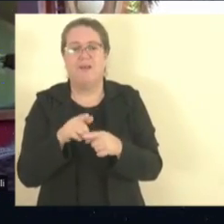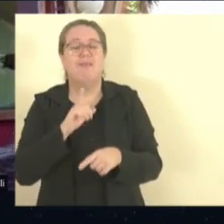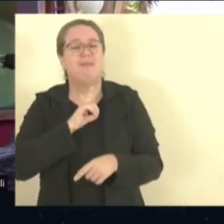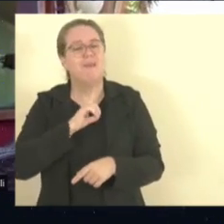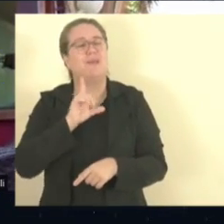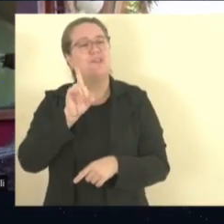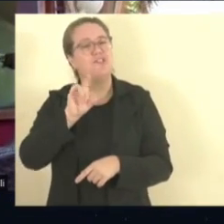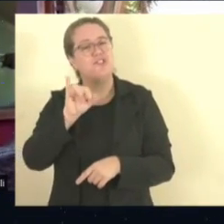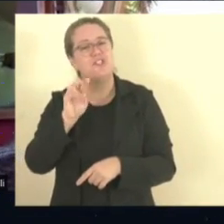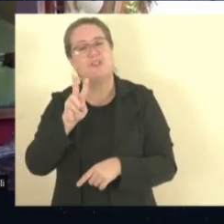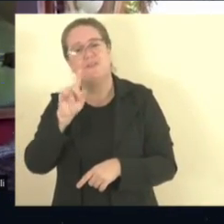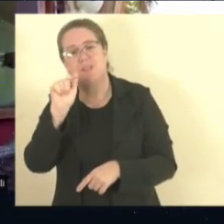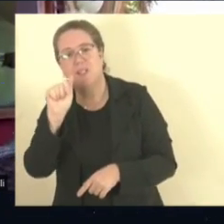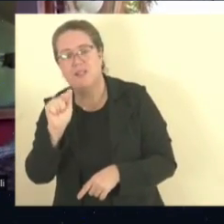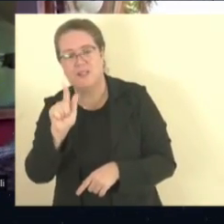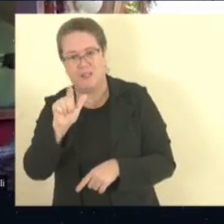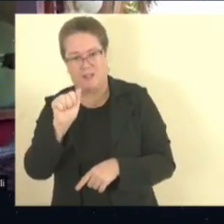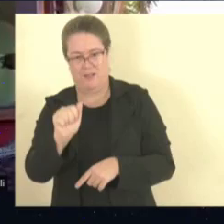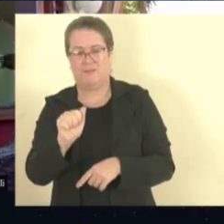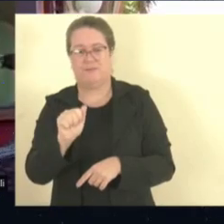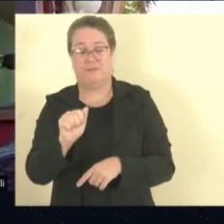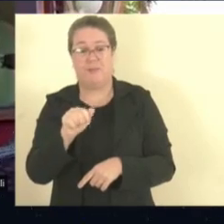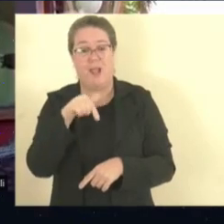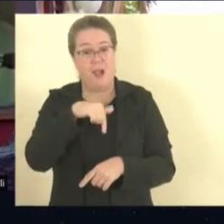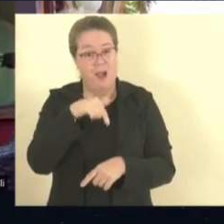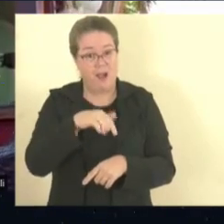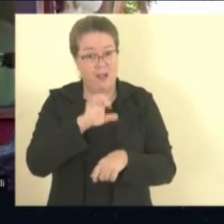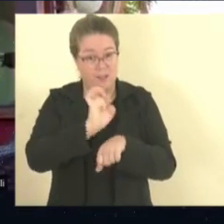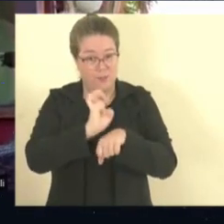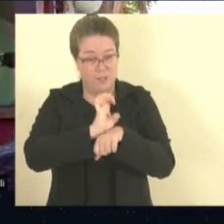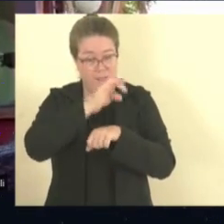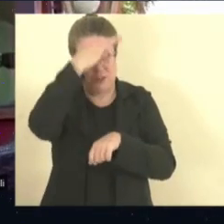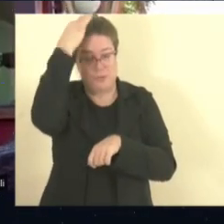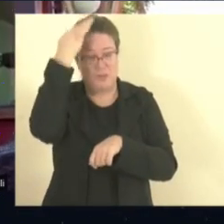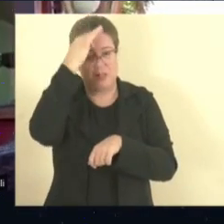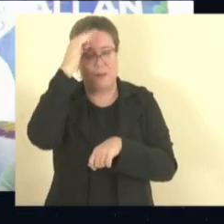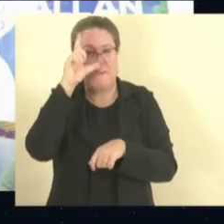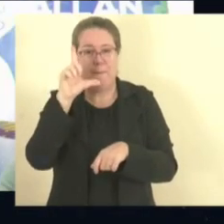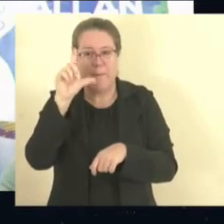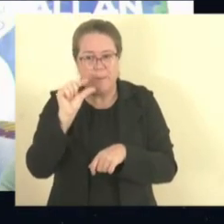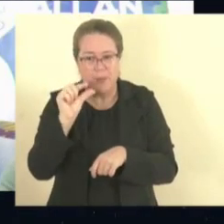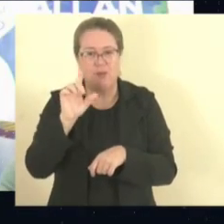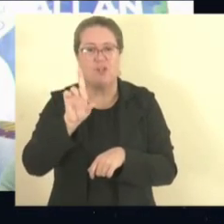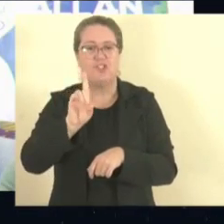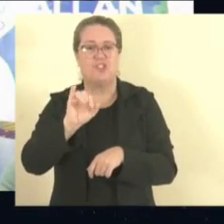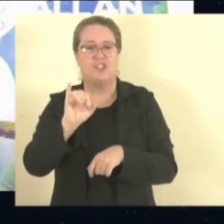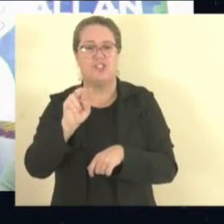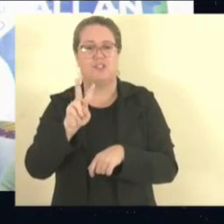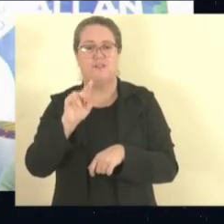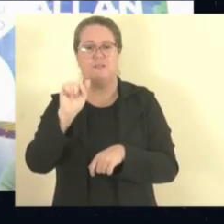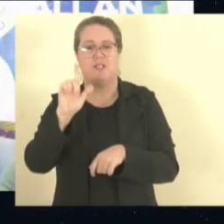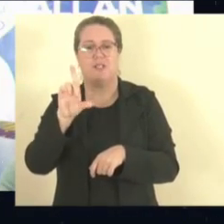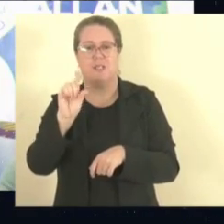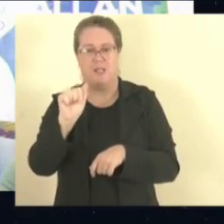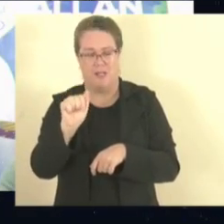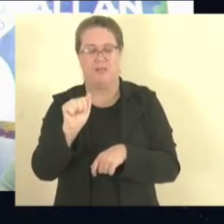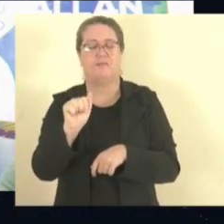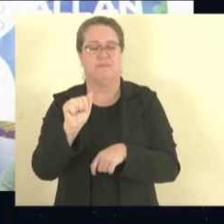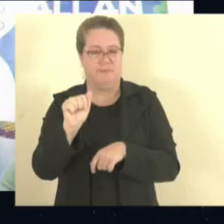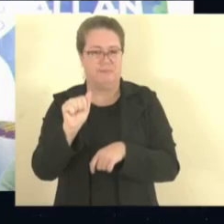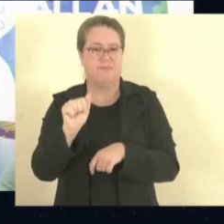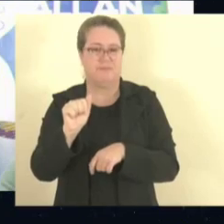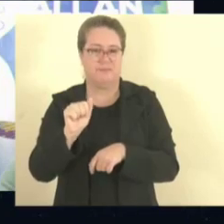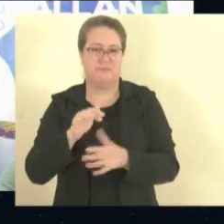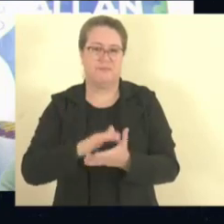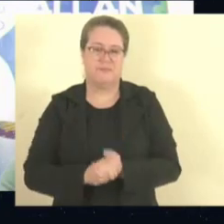O Espírito Santo é o estado com o menor endividamento do Brasil relativo à sua receita corrente líquida.